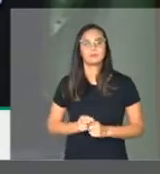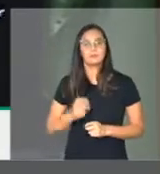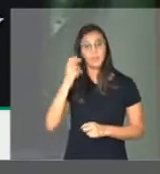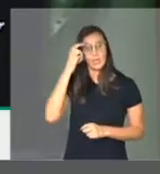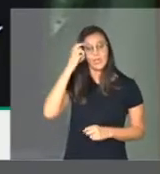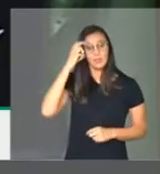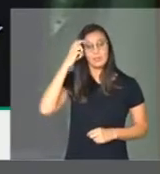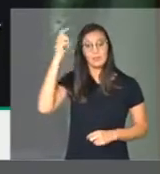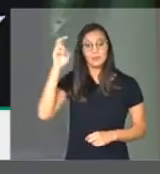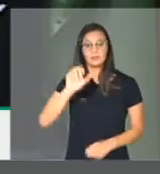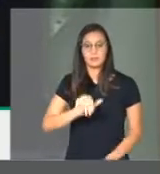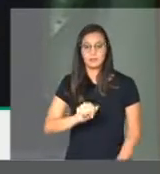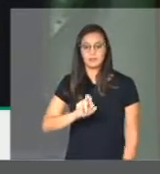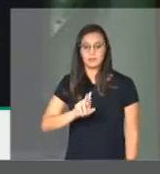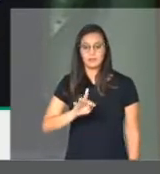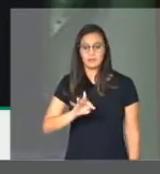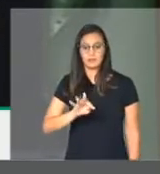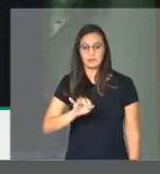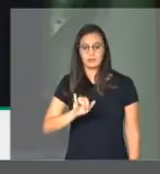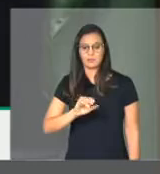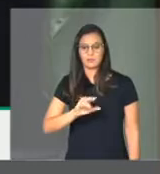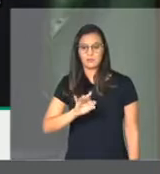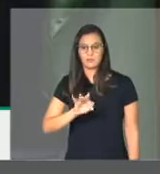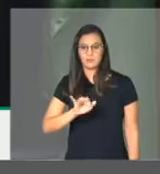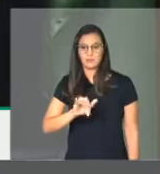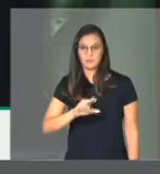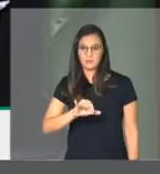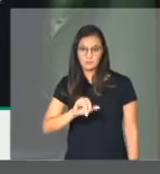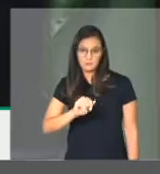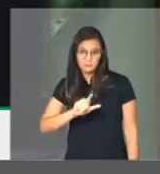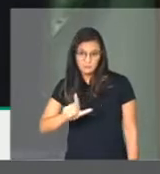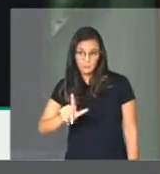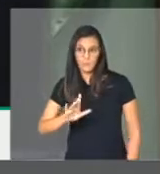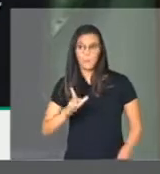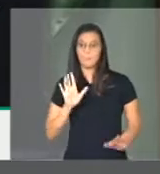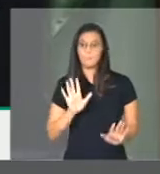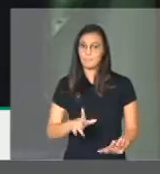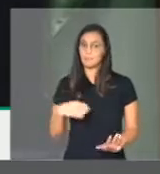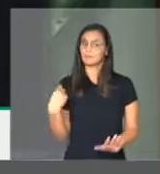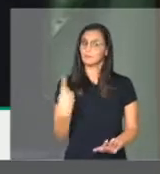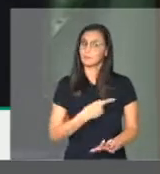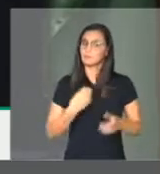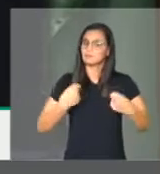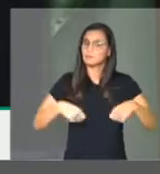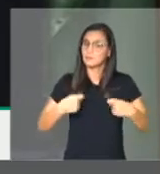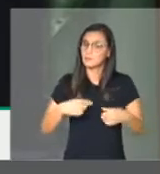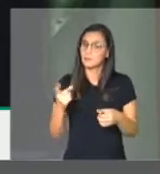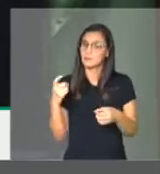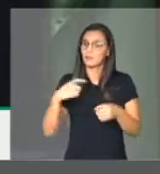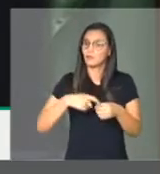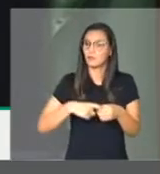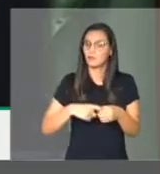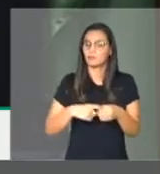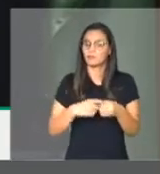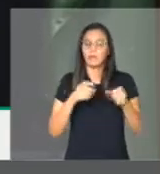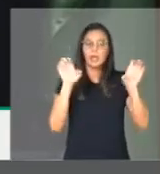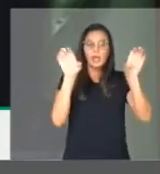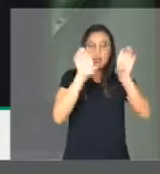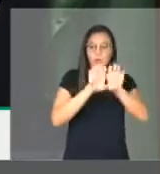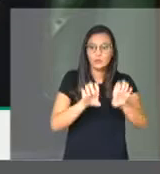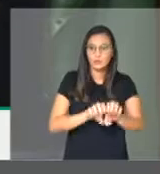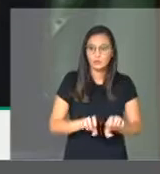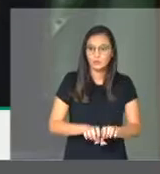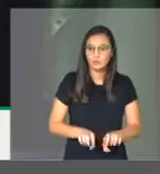inteligência artificial, são promissoras, mas precisamos retomar as obras estruturadoras,